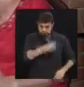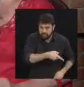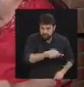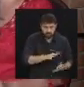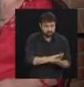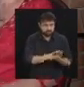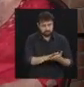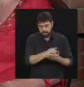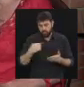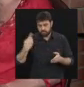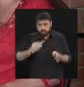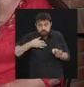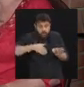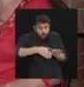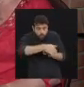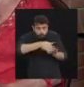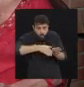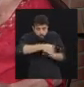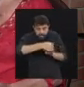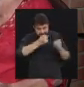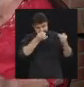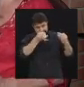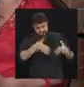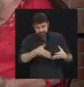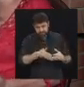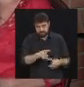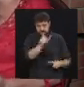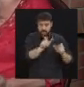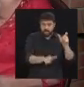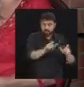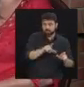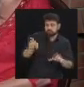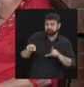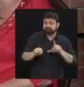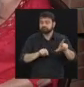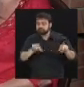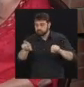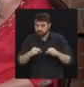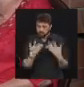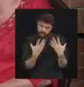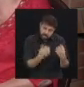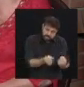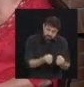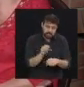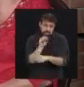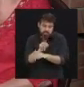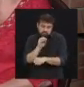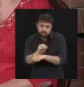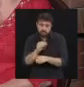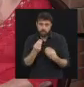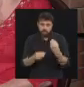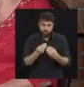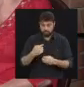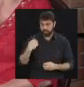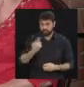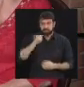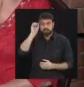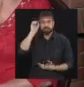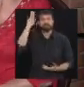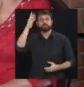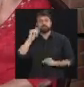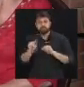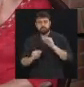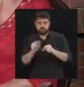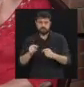né? A gente orienta e indica. E a pessoa escolhe, né, se ela vai ou não fazer os tratamentos. E por que a gente decidiu fazer,